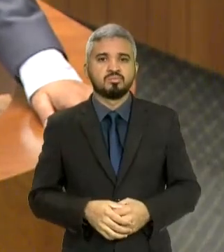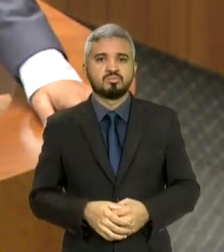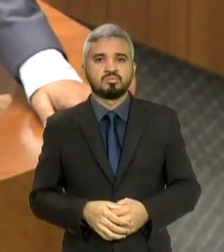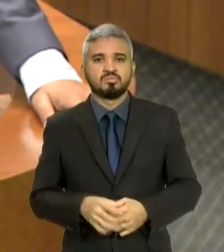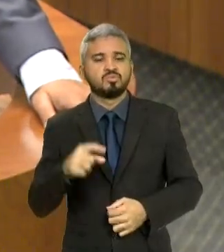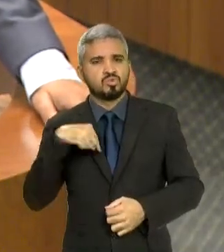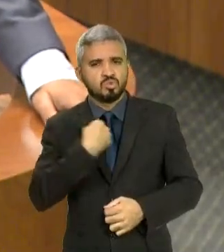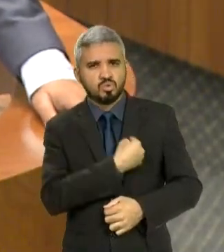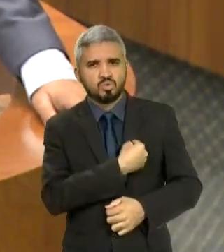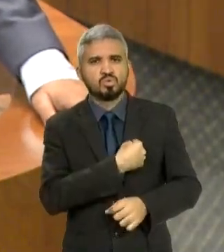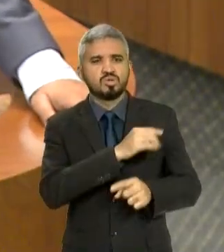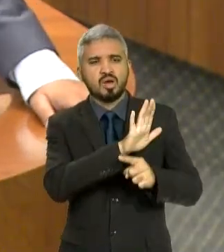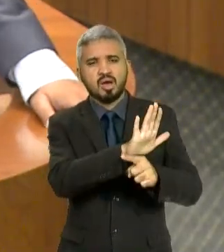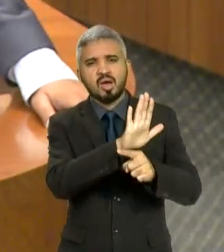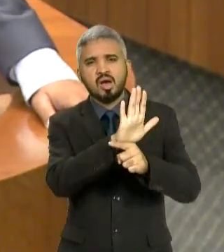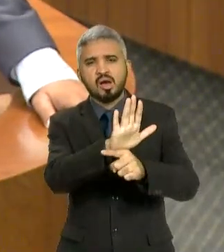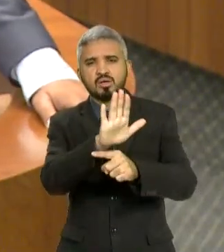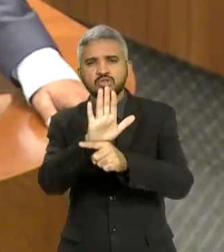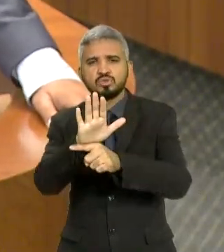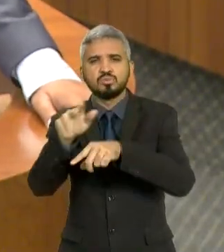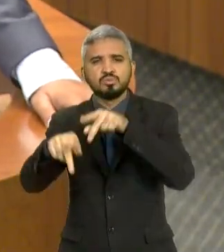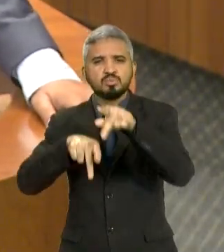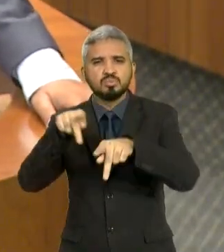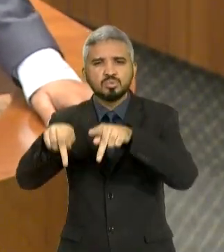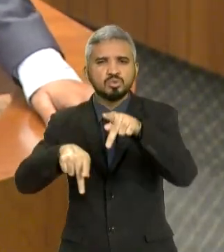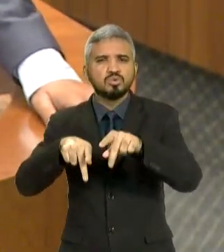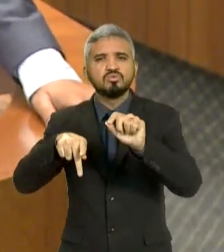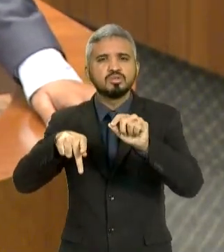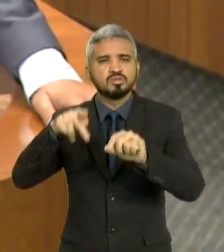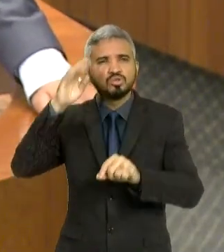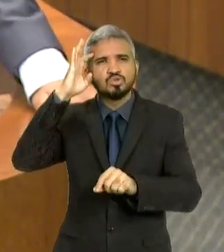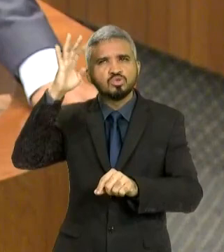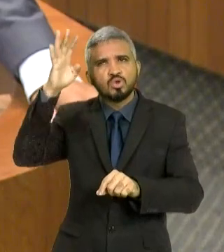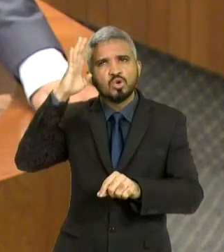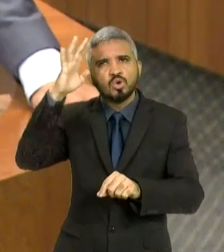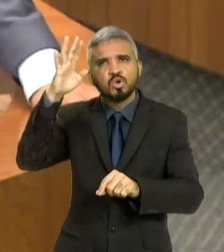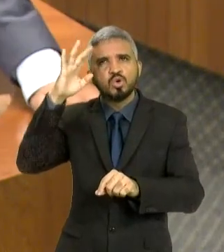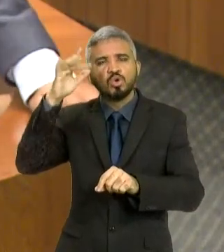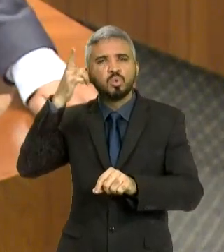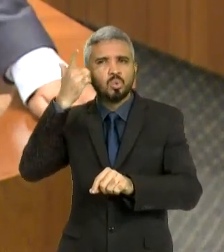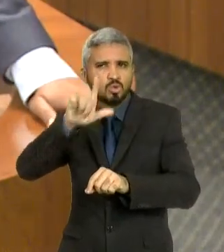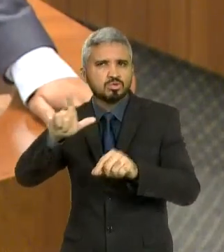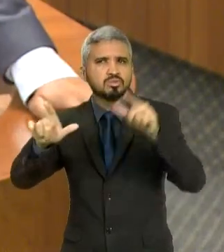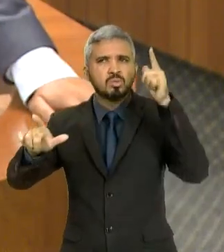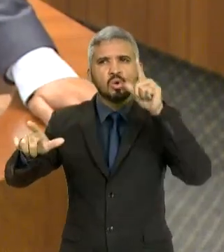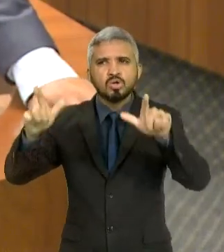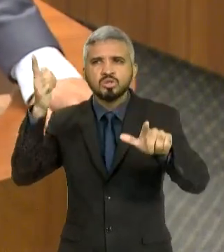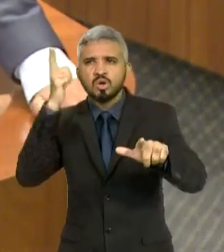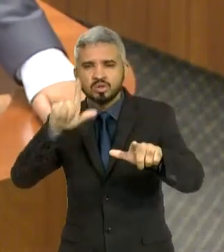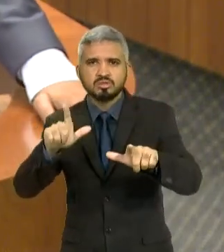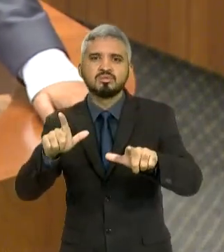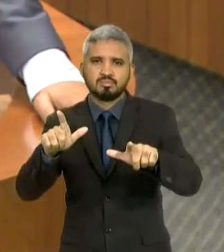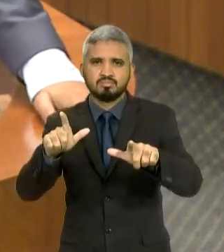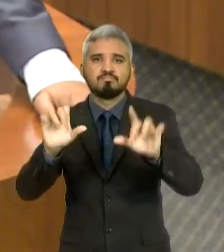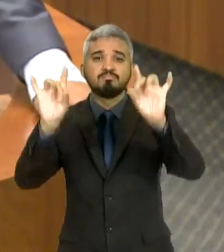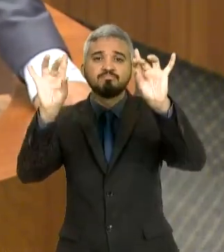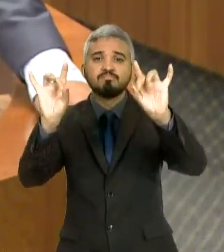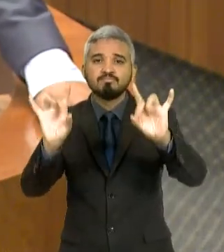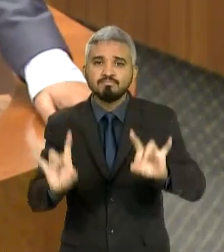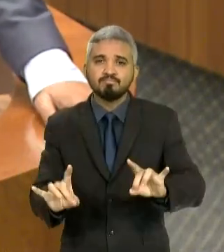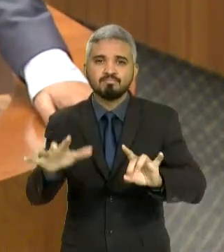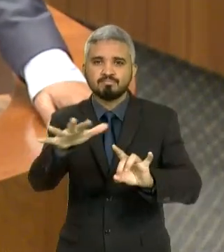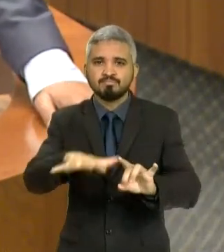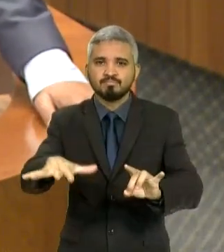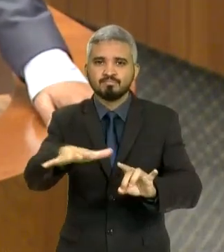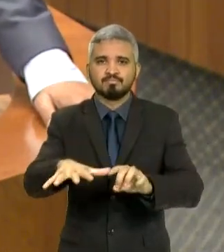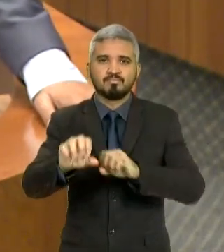sonhos, de modo muito especial na educação. Me orgulho de ter